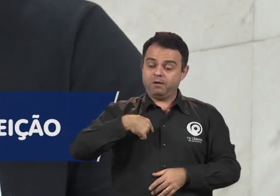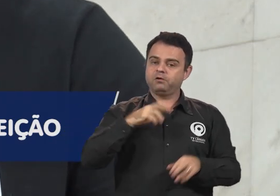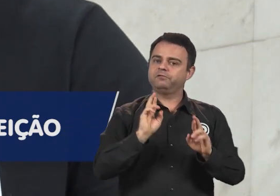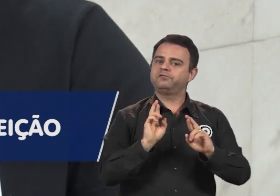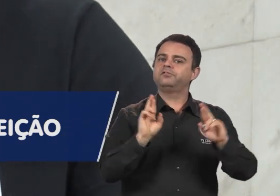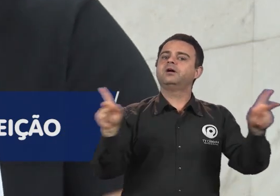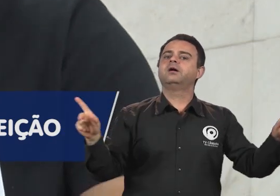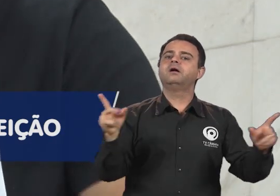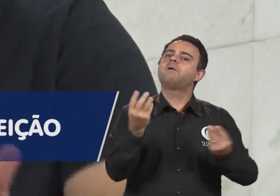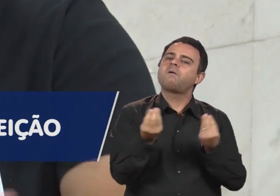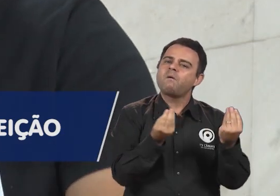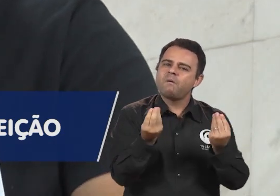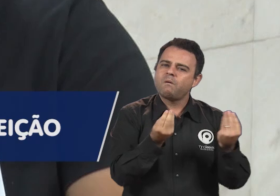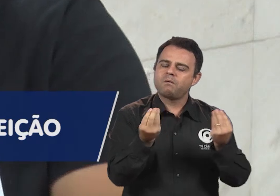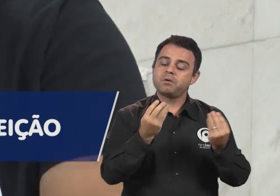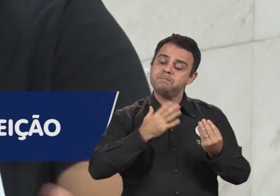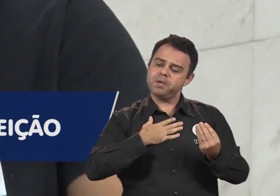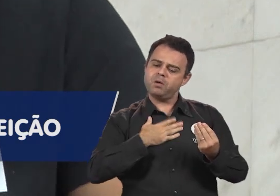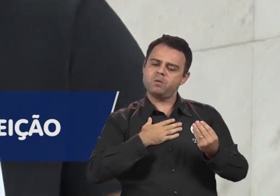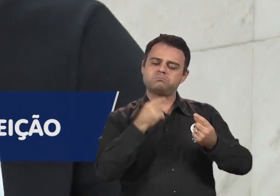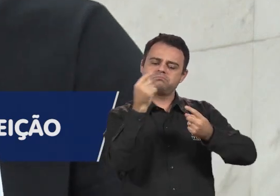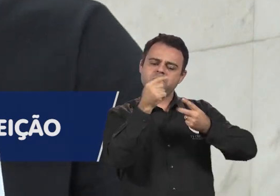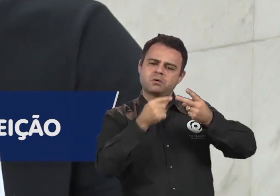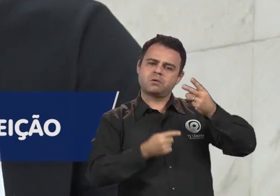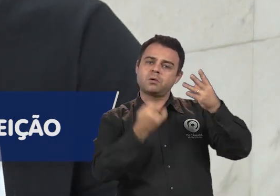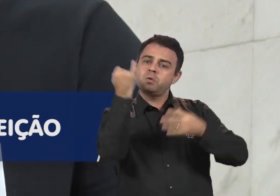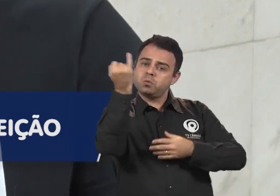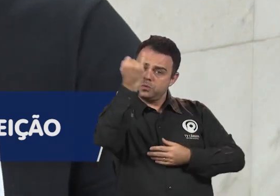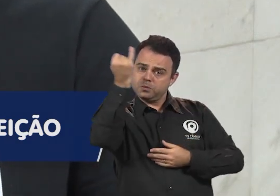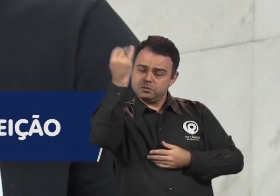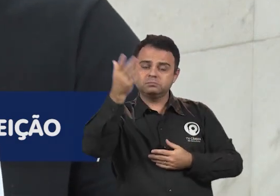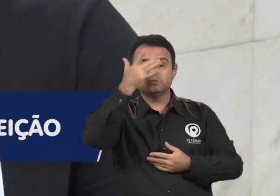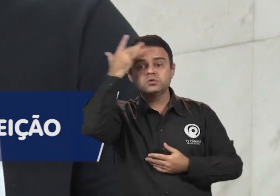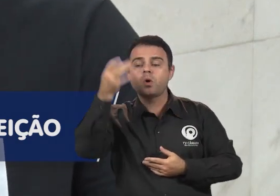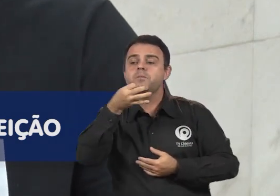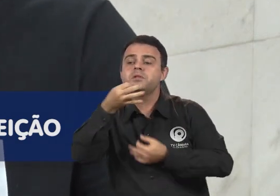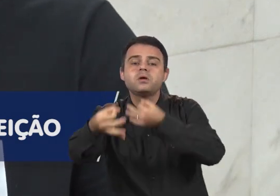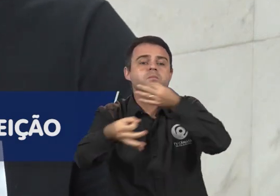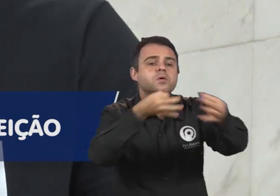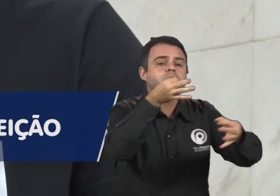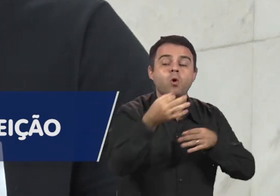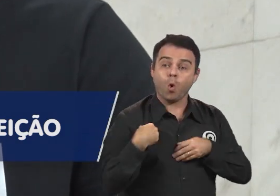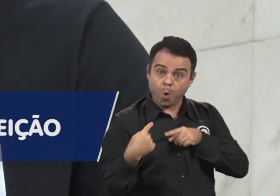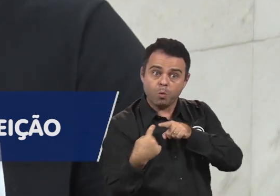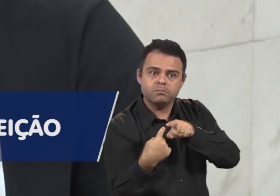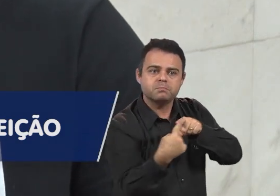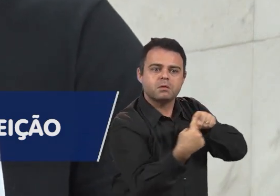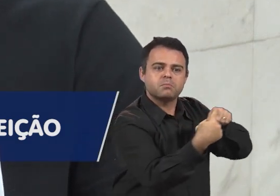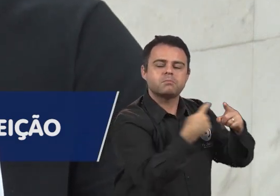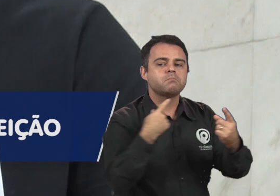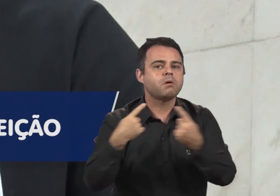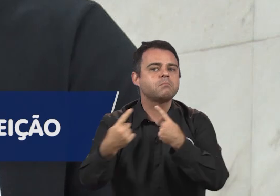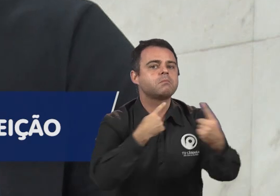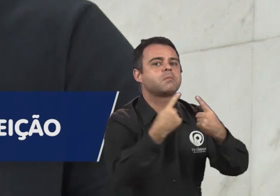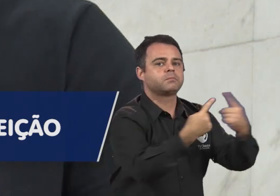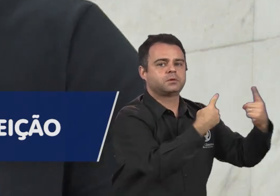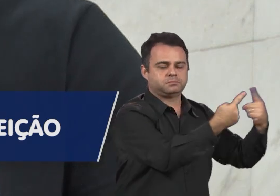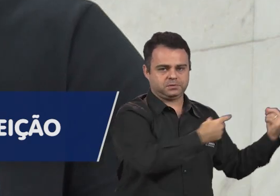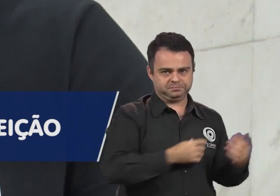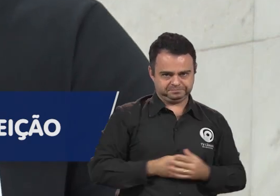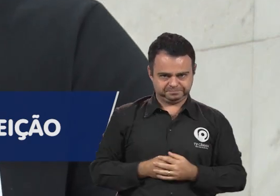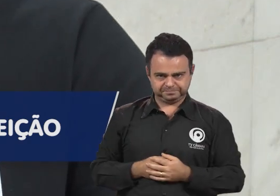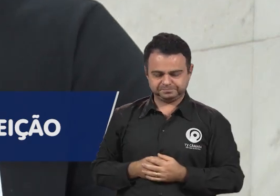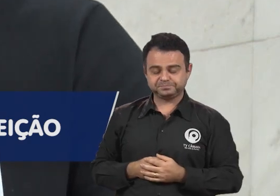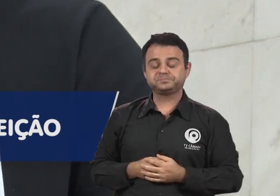em cima de princípios, de valores que a gente chama de voto de opinião. E a questão da juventude, eu tive a honra de, em